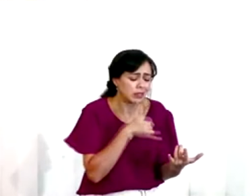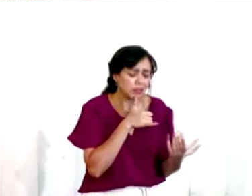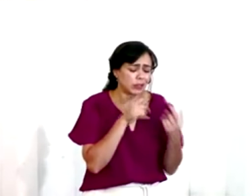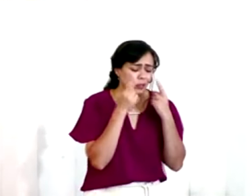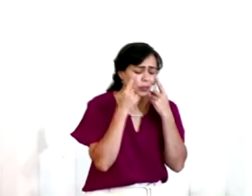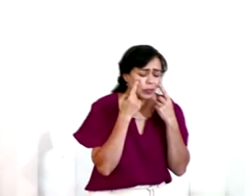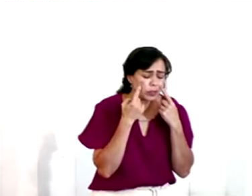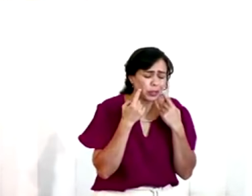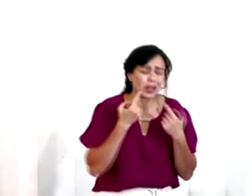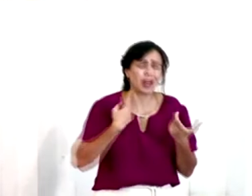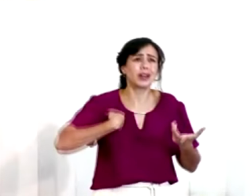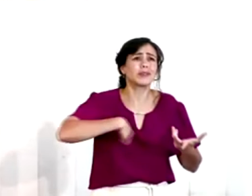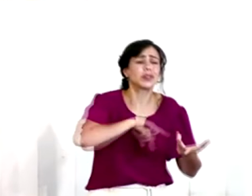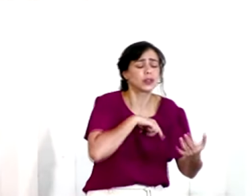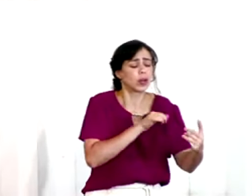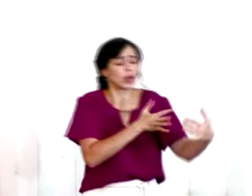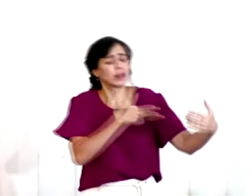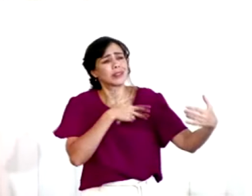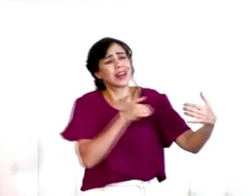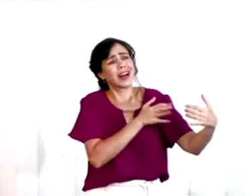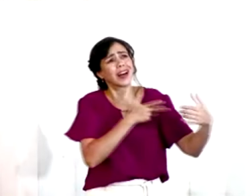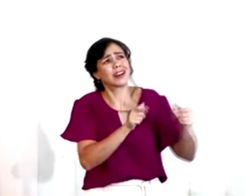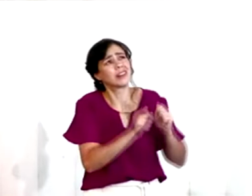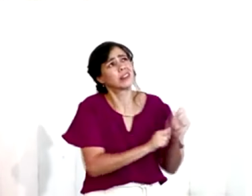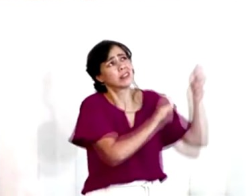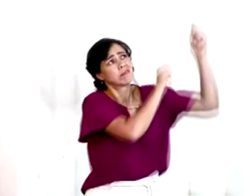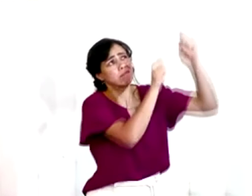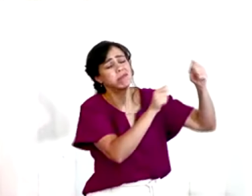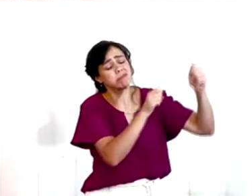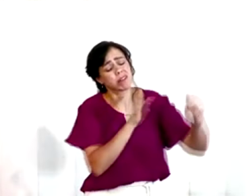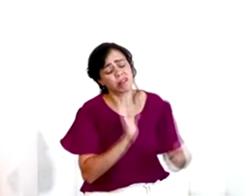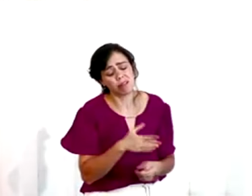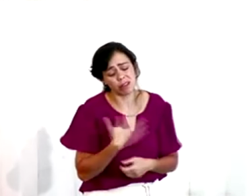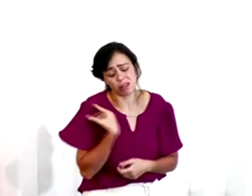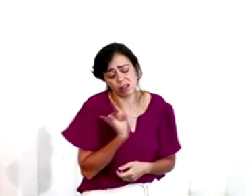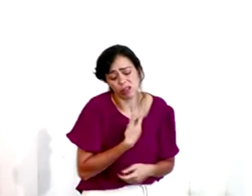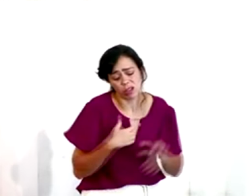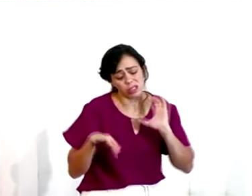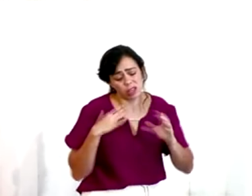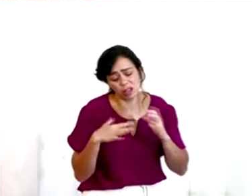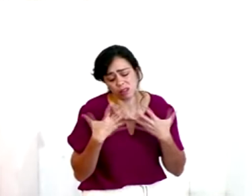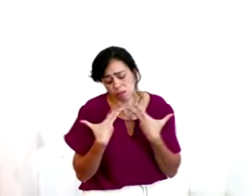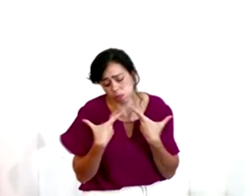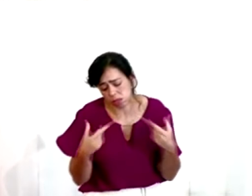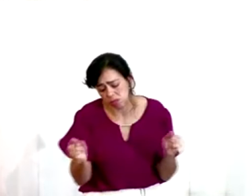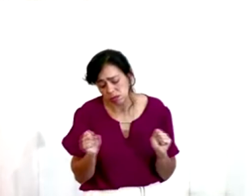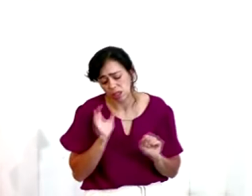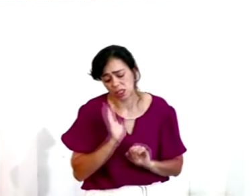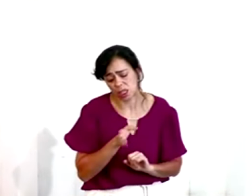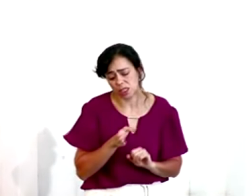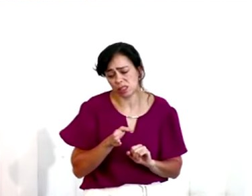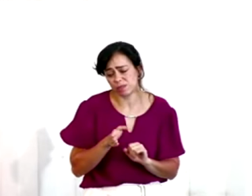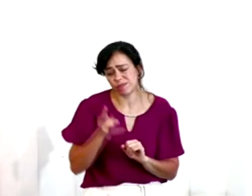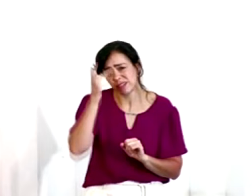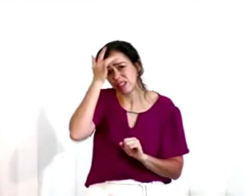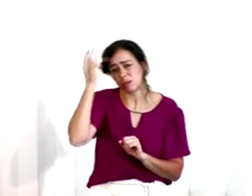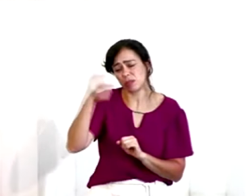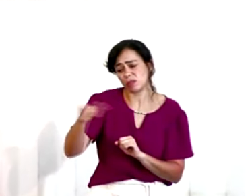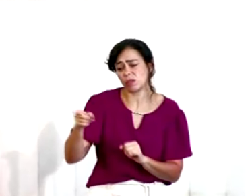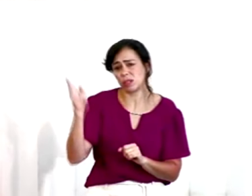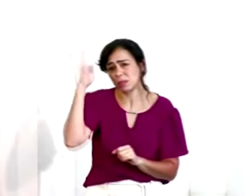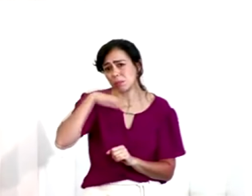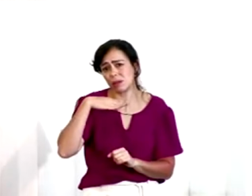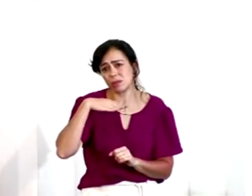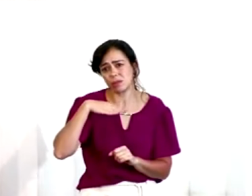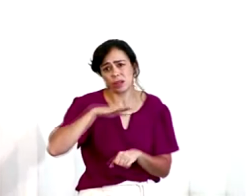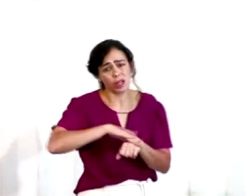as nossas harpas, pois aqueles que nos levaram cativos nos pediam canções. E